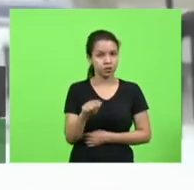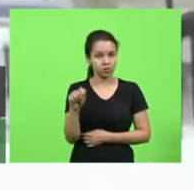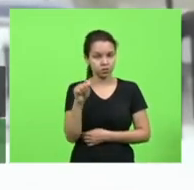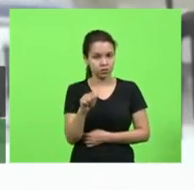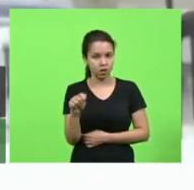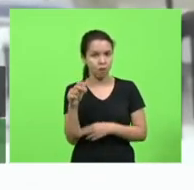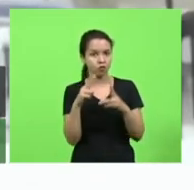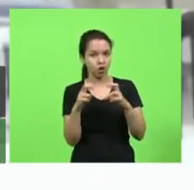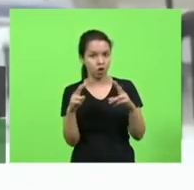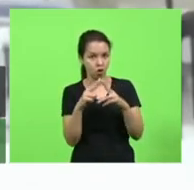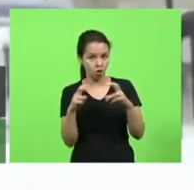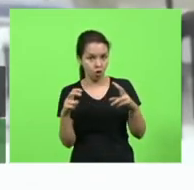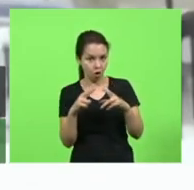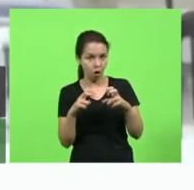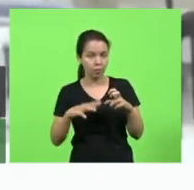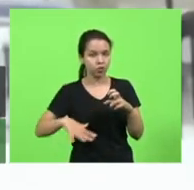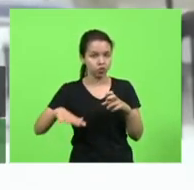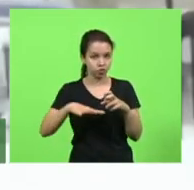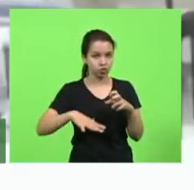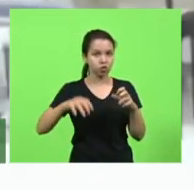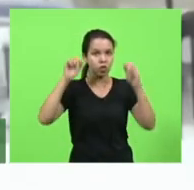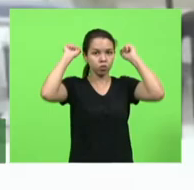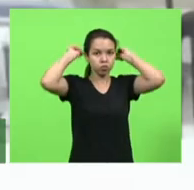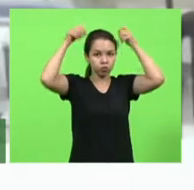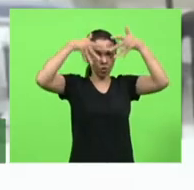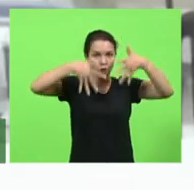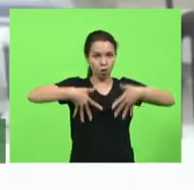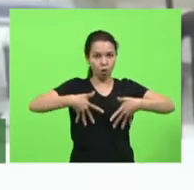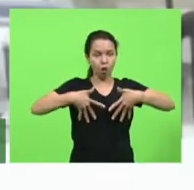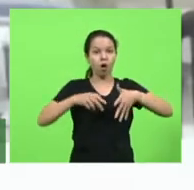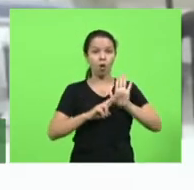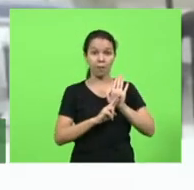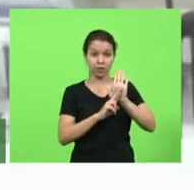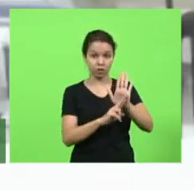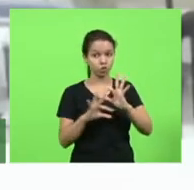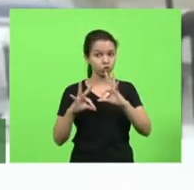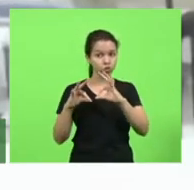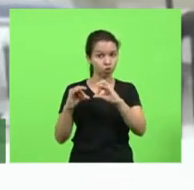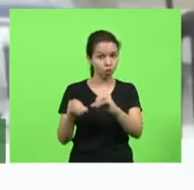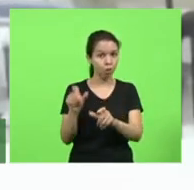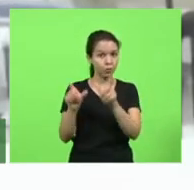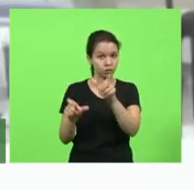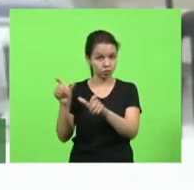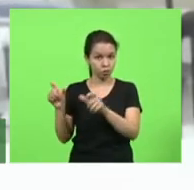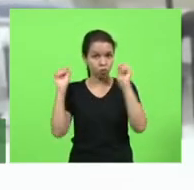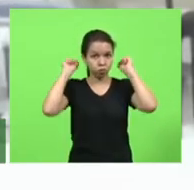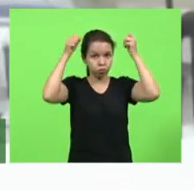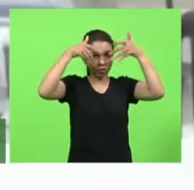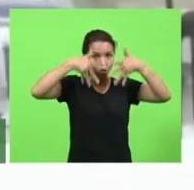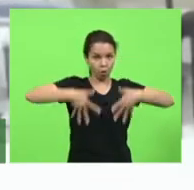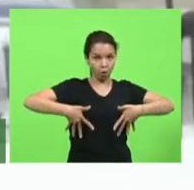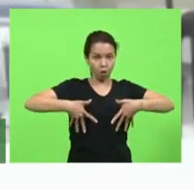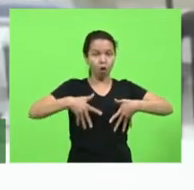Região de Esclerose Múltipla. Então, eu represento todos os pacientes de esclerose múltipla, não apenas da região daqui de Florianópolis, mas muitos pacientes, todos os pacientes aqui de